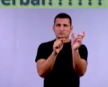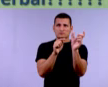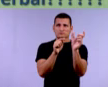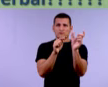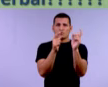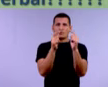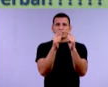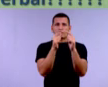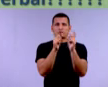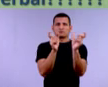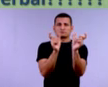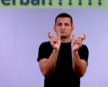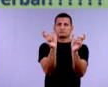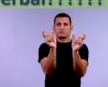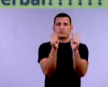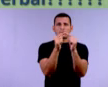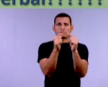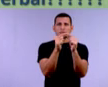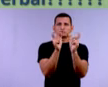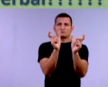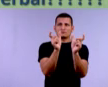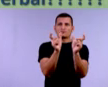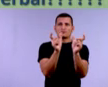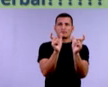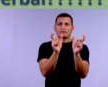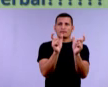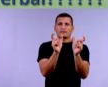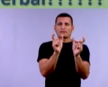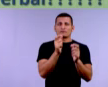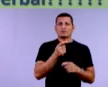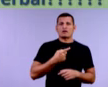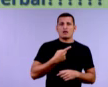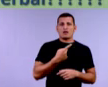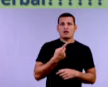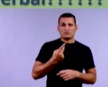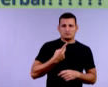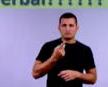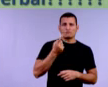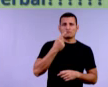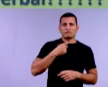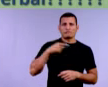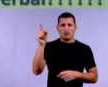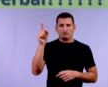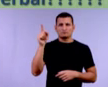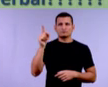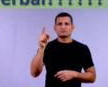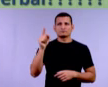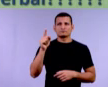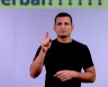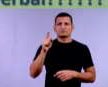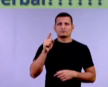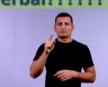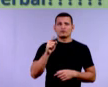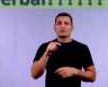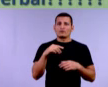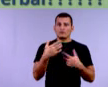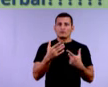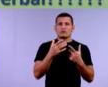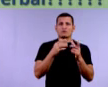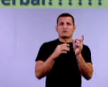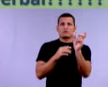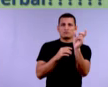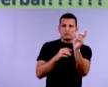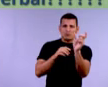esse singular. Então, a gente vai. Por isso que o sujeito tem que concordar com o verbo na